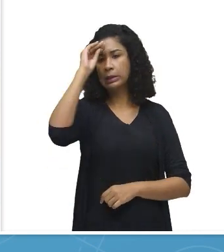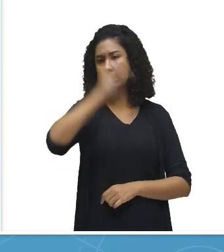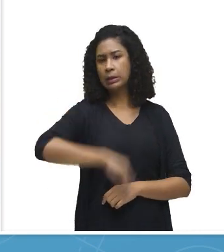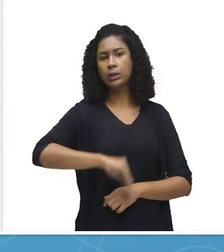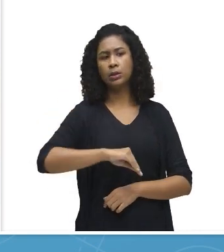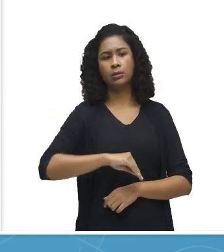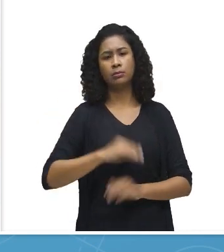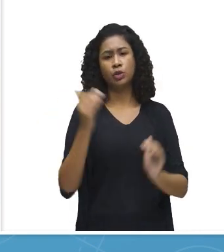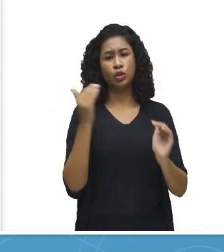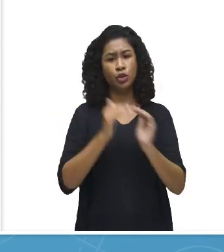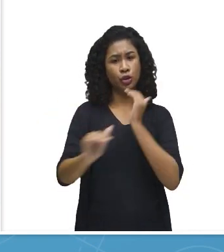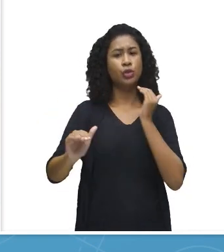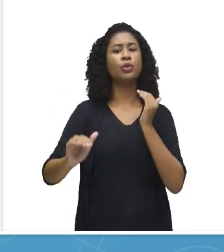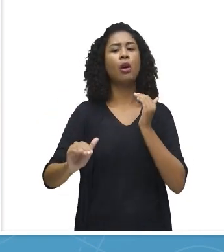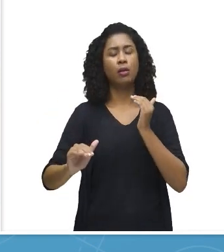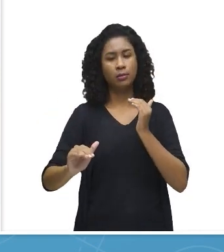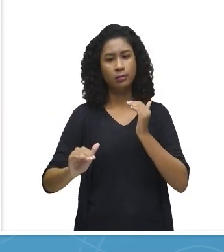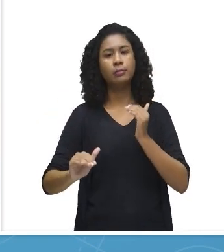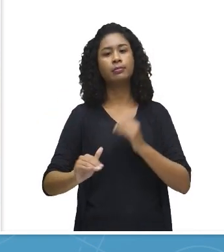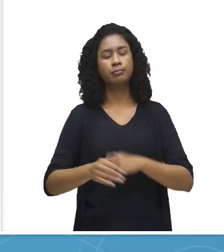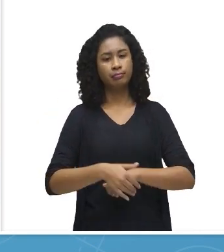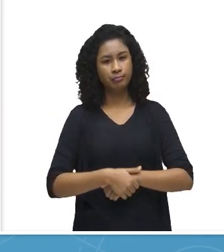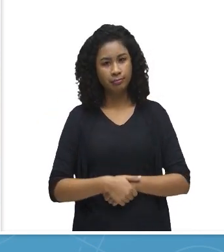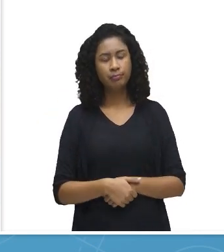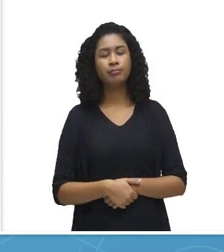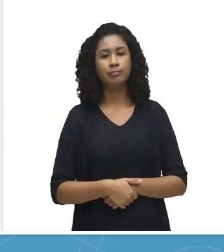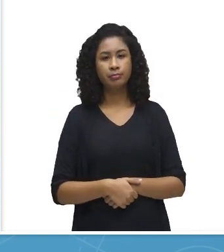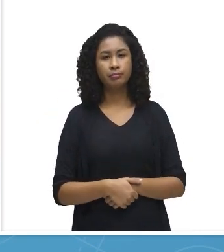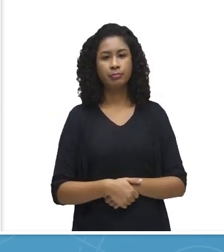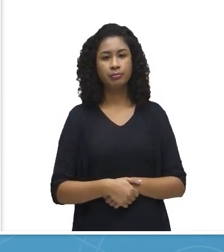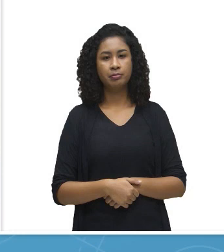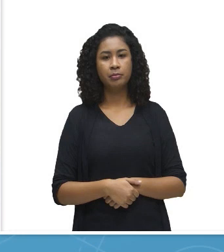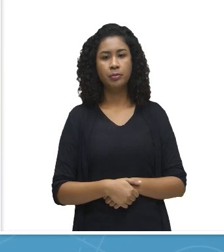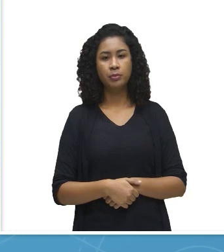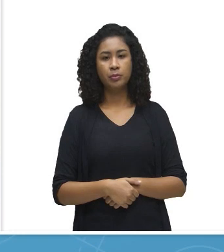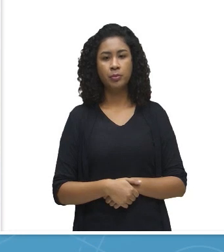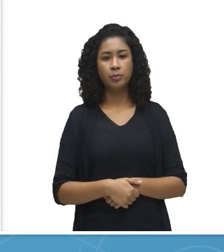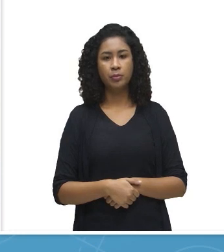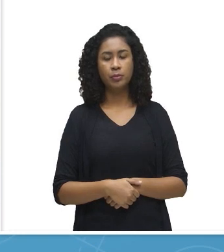maneira está indo contra